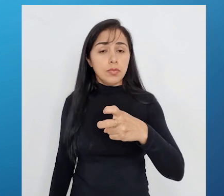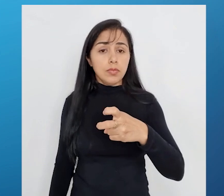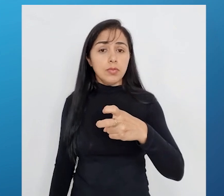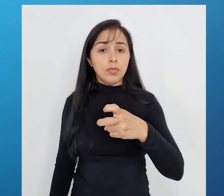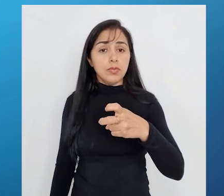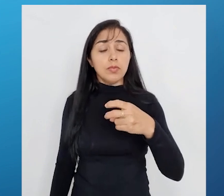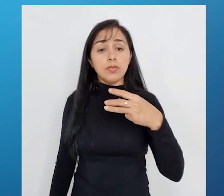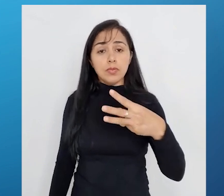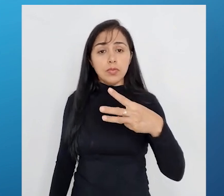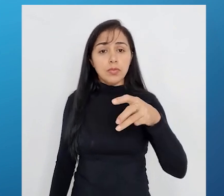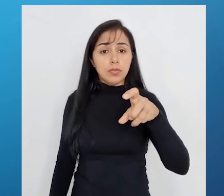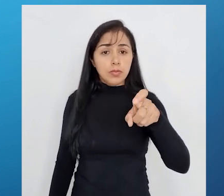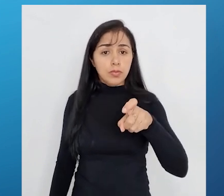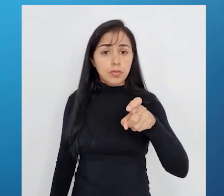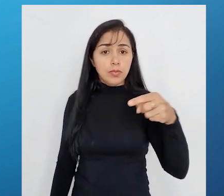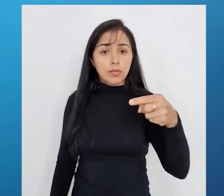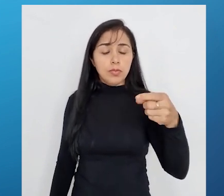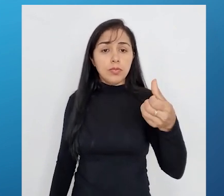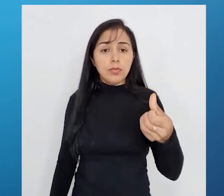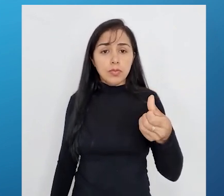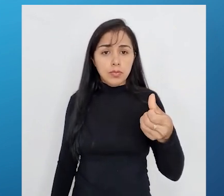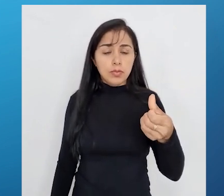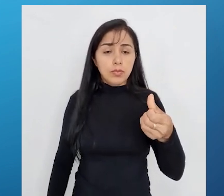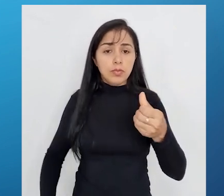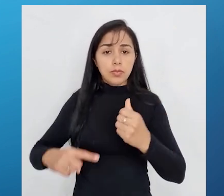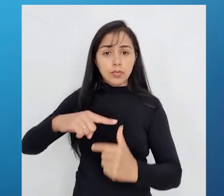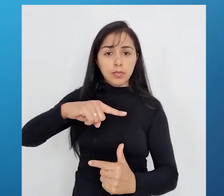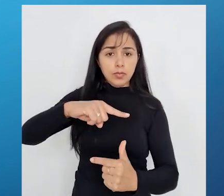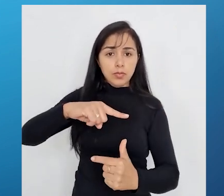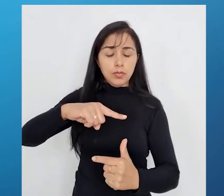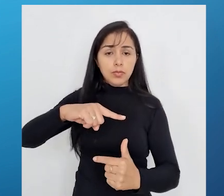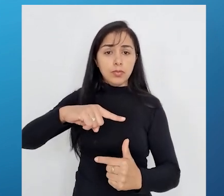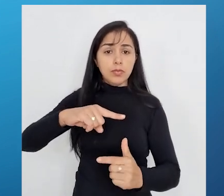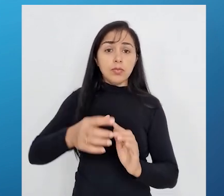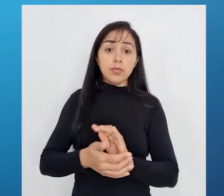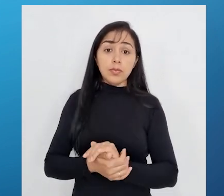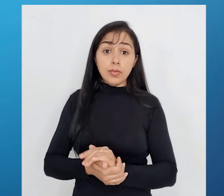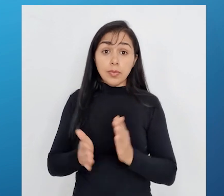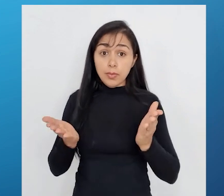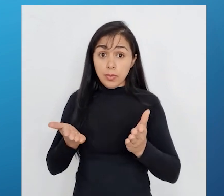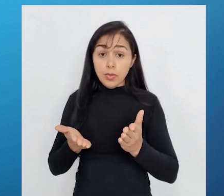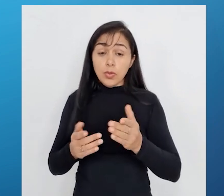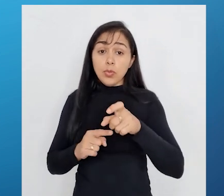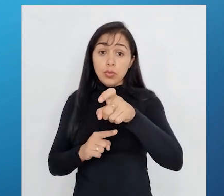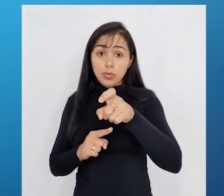a 3x menos 6 sobre 2. Quando o x for 2, nós vamos ter